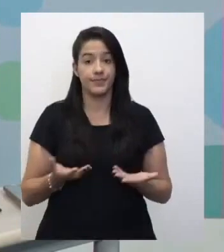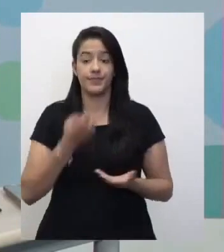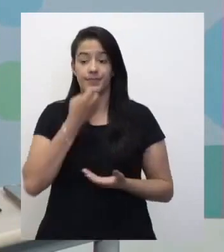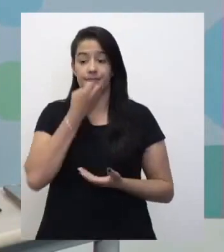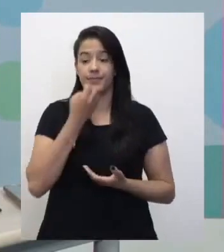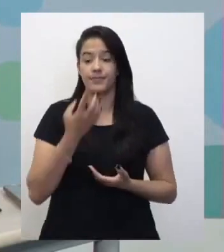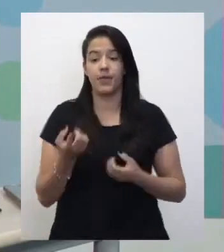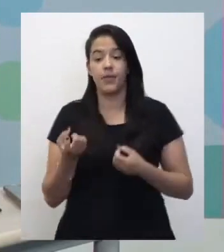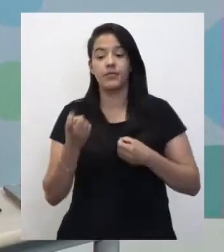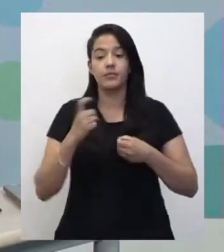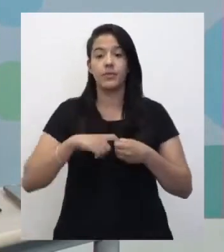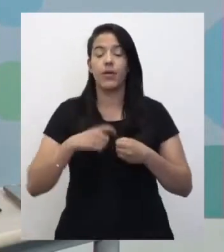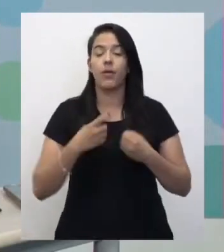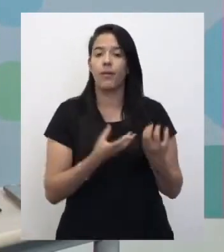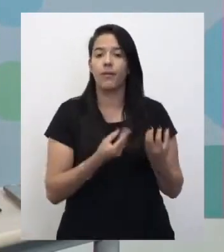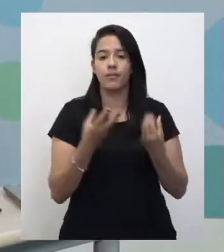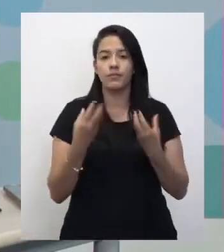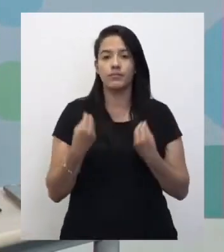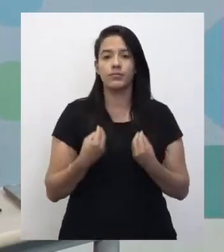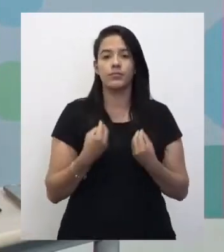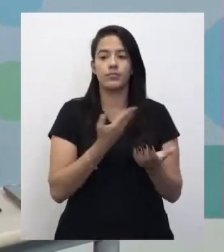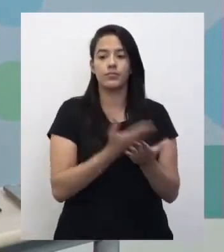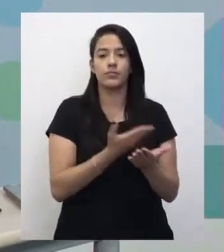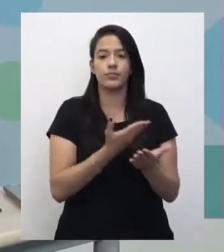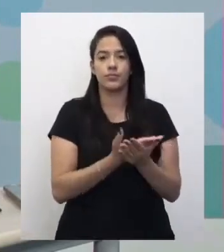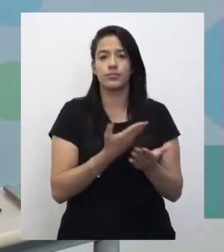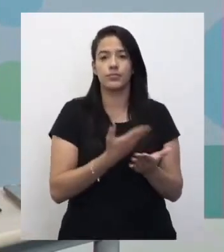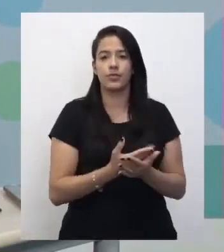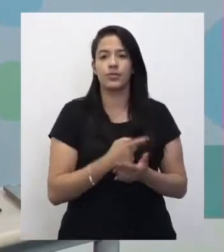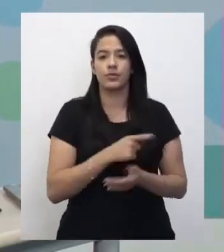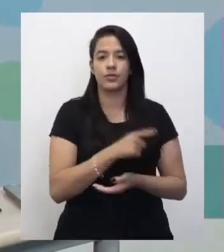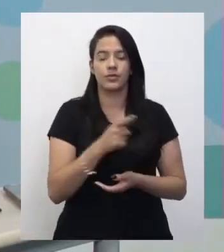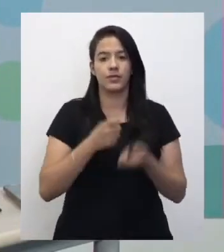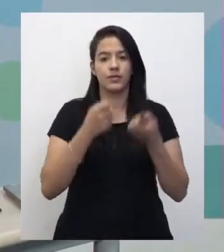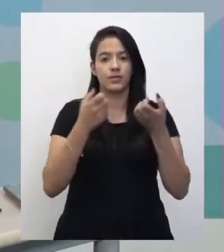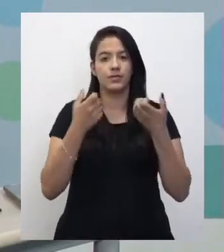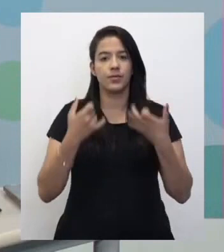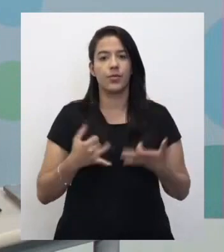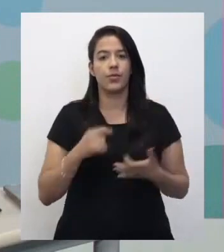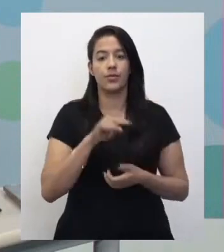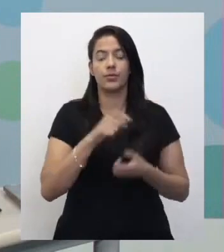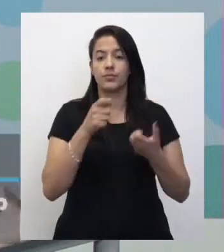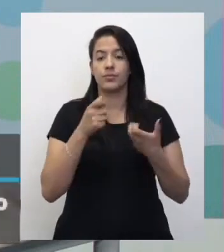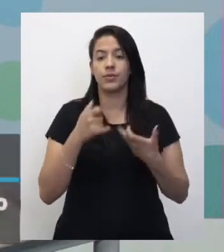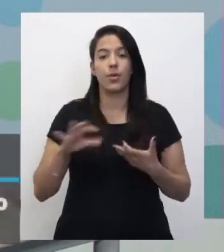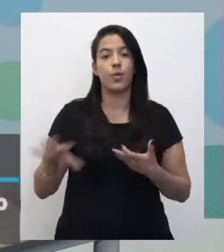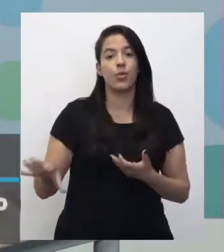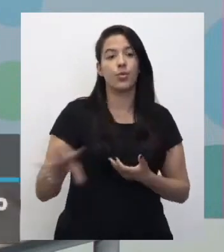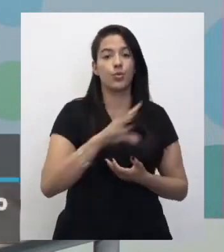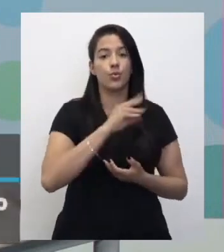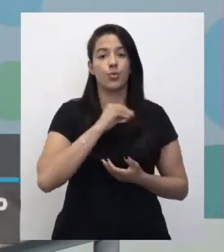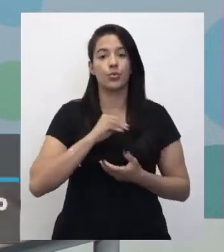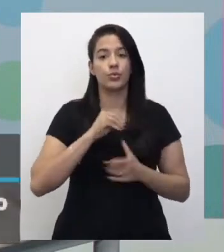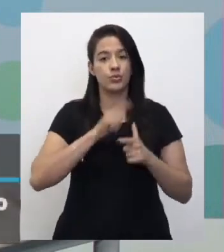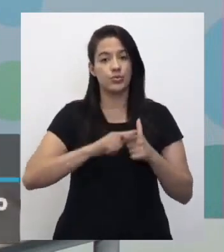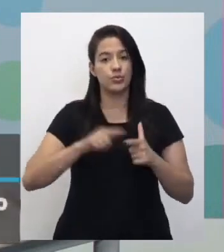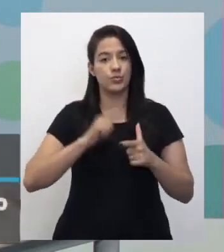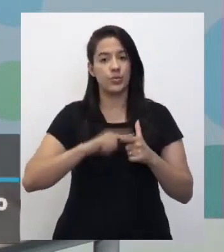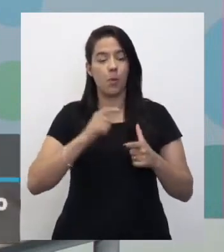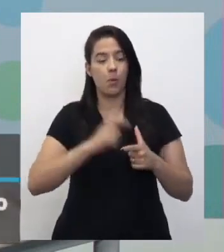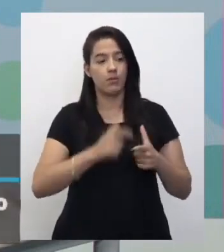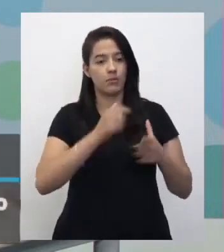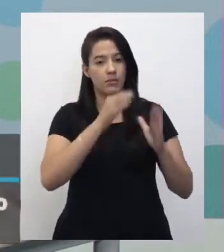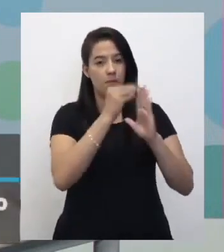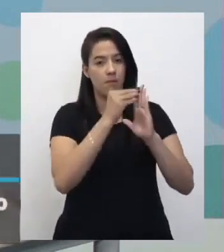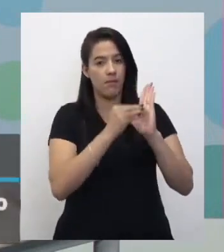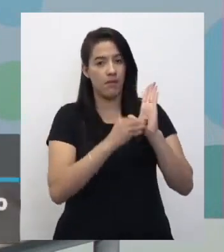voltamos. Muitos estudantes aí, através dos seus professores, colocando que praticamente todos aqueles problemas que apareceram ali na